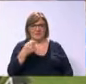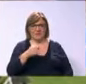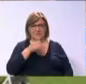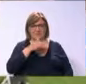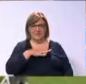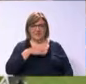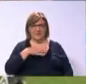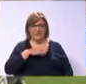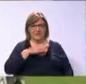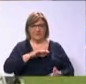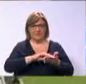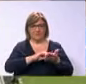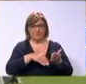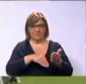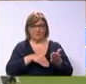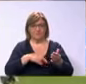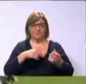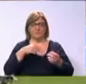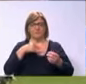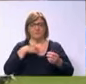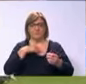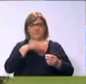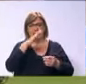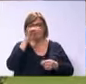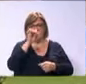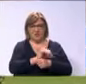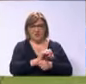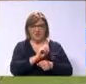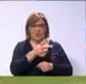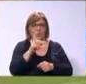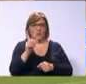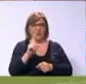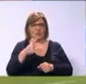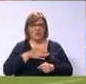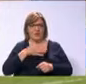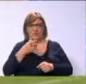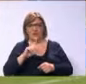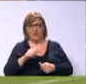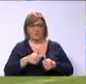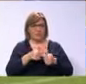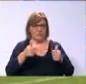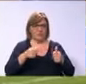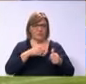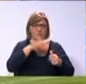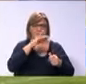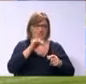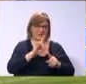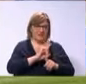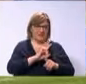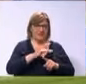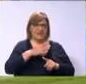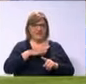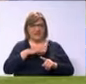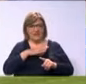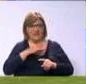ficar quero afirmar as outras medalhas em si o nó se não querem william vai dizer que não se